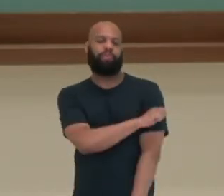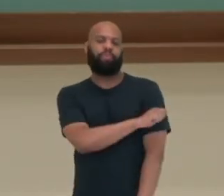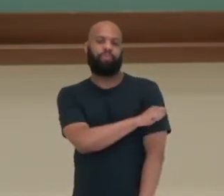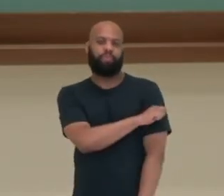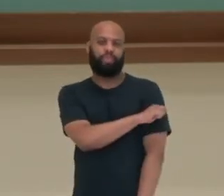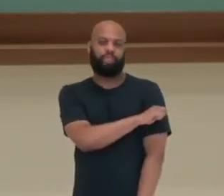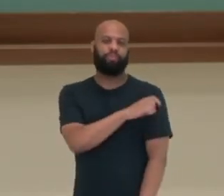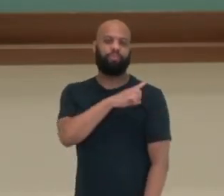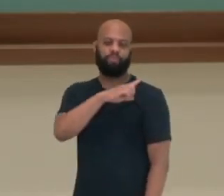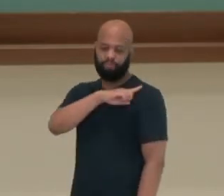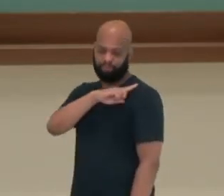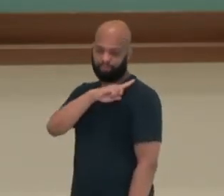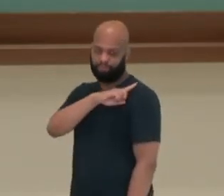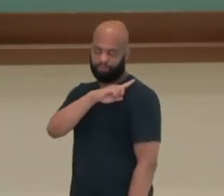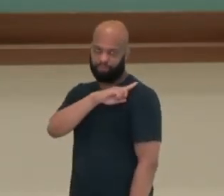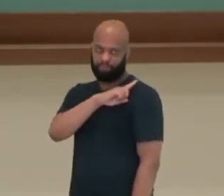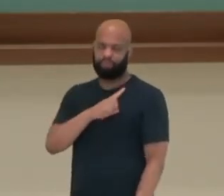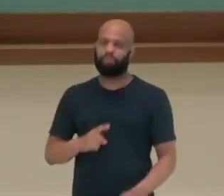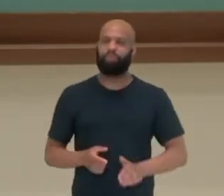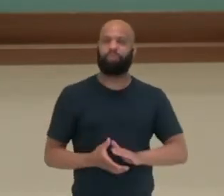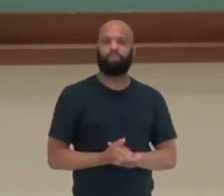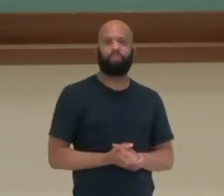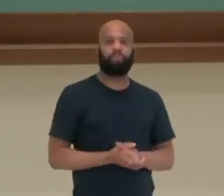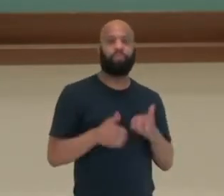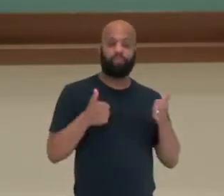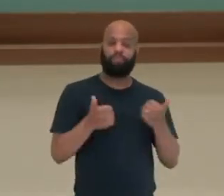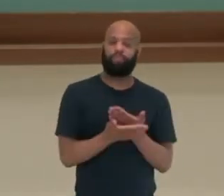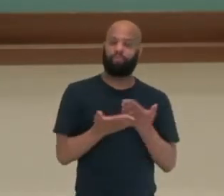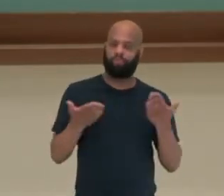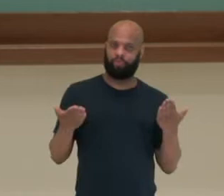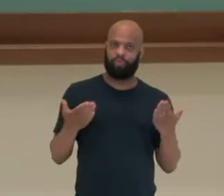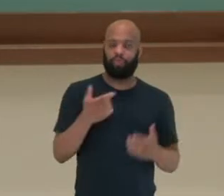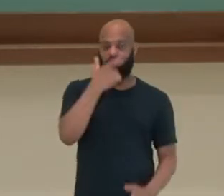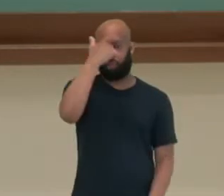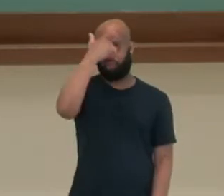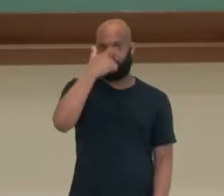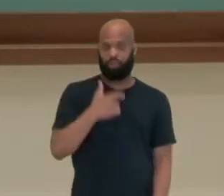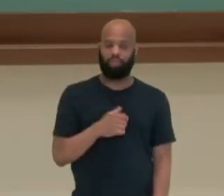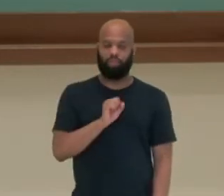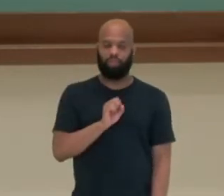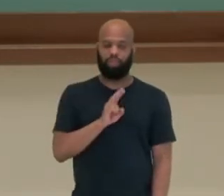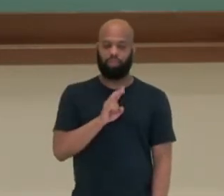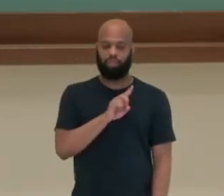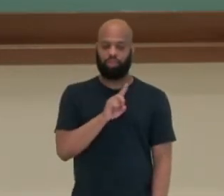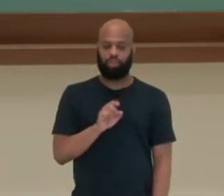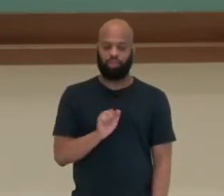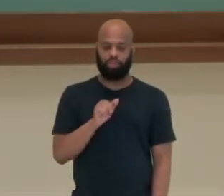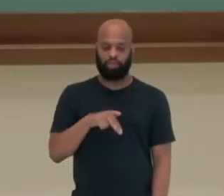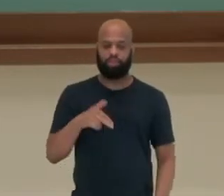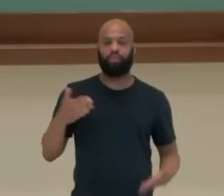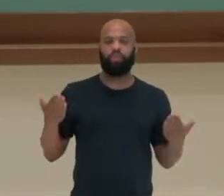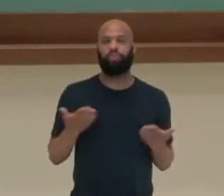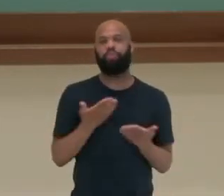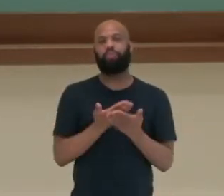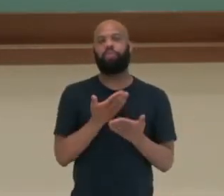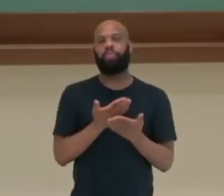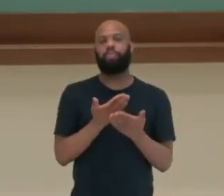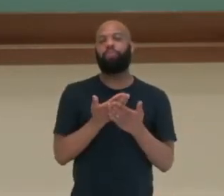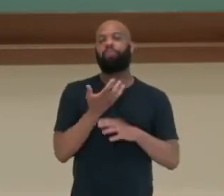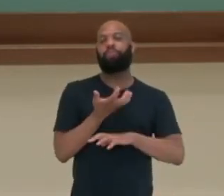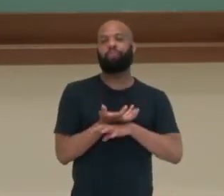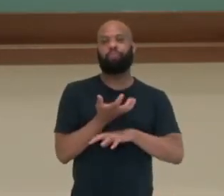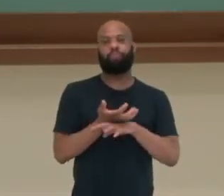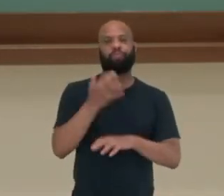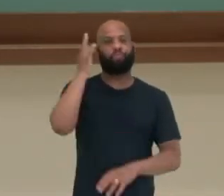estudantes da primeira série do ensino médio. Tudo bem com vocês? Eu sou a professora Susan dos Anjos e essa é mais